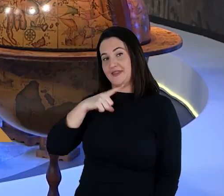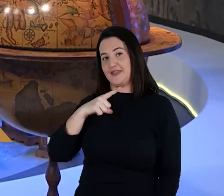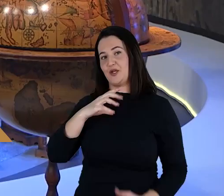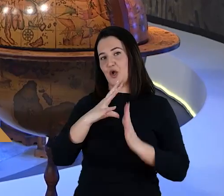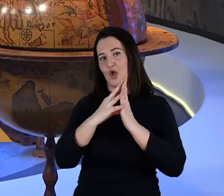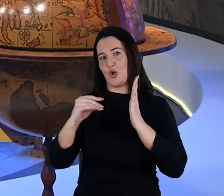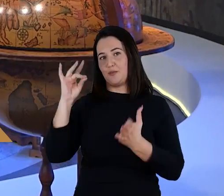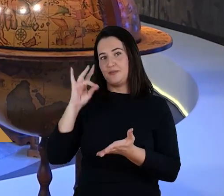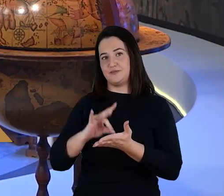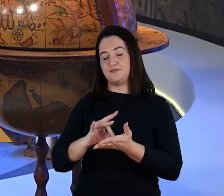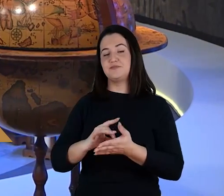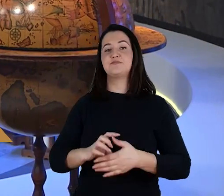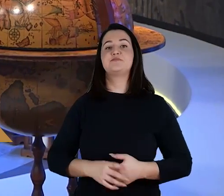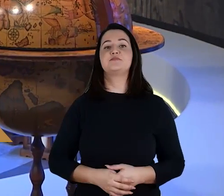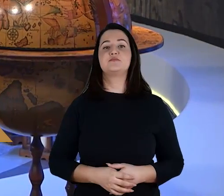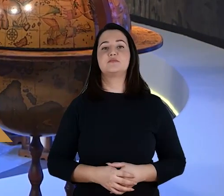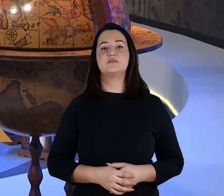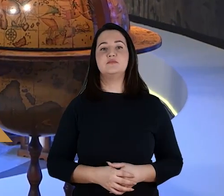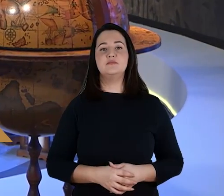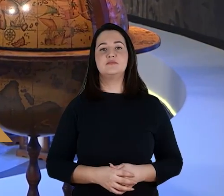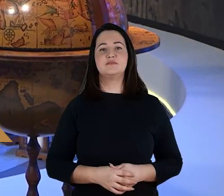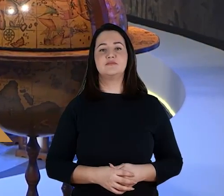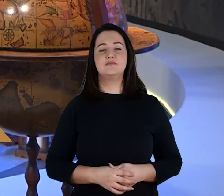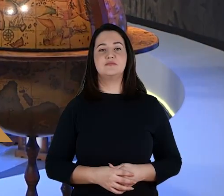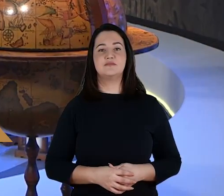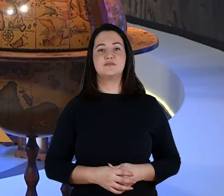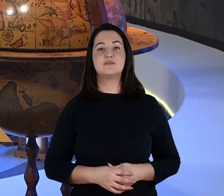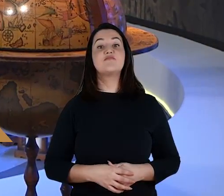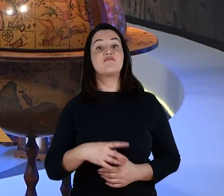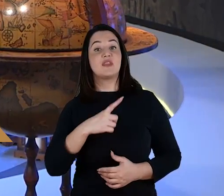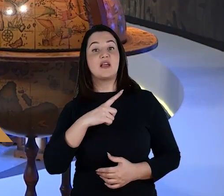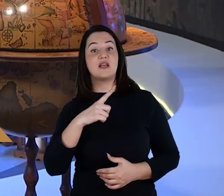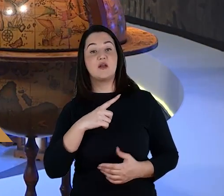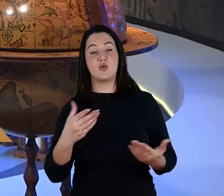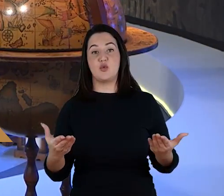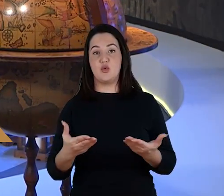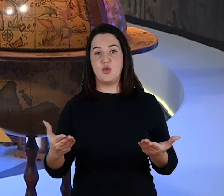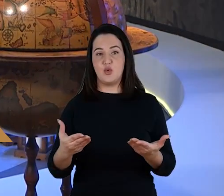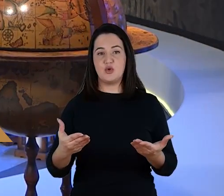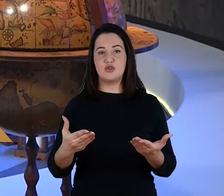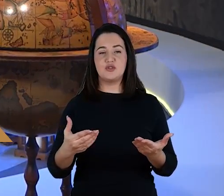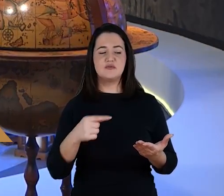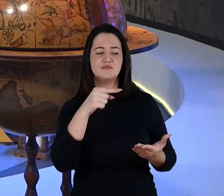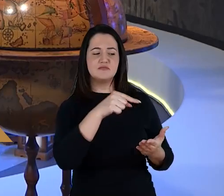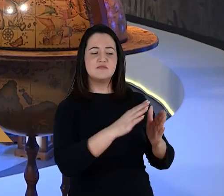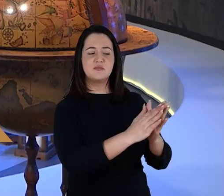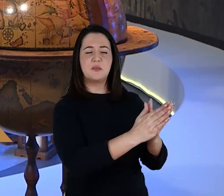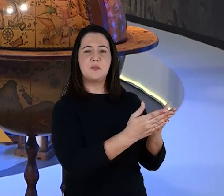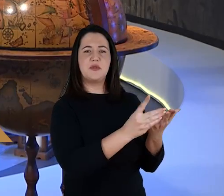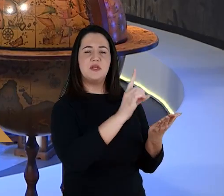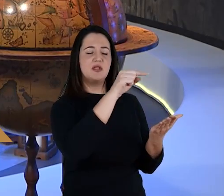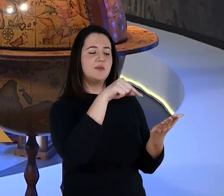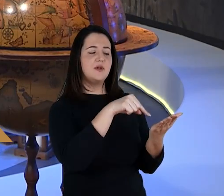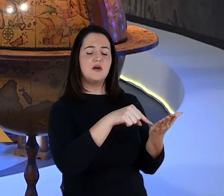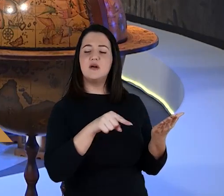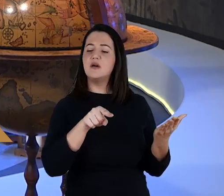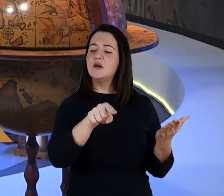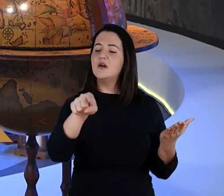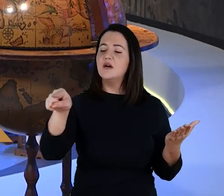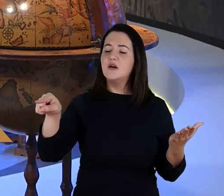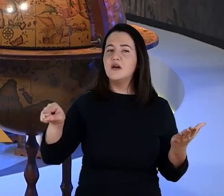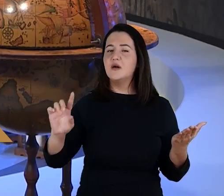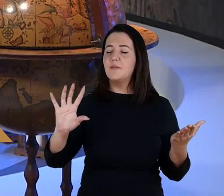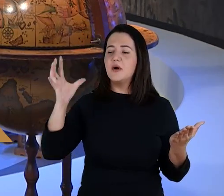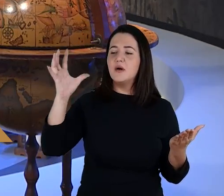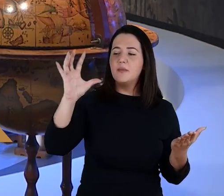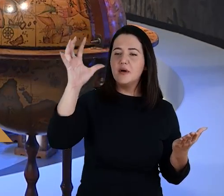exemplo apenas de auxílio da compreensão daqueles achados e confirmação do texto bíblico, eu posso mencionar rapidamente a